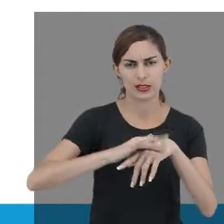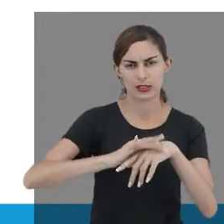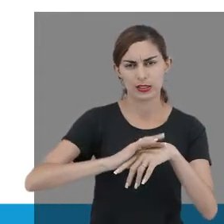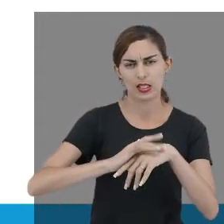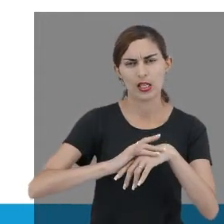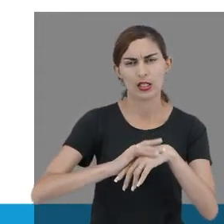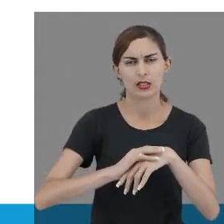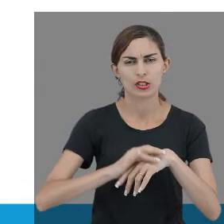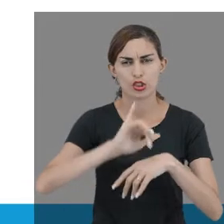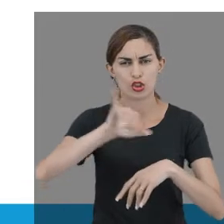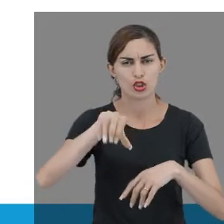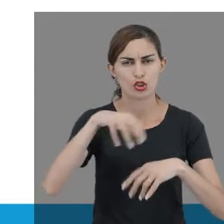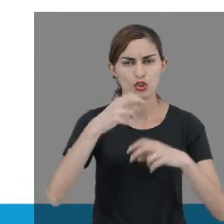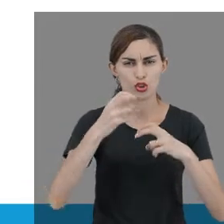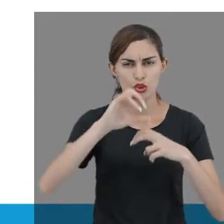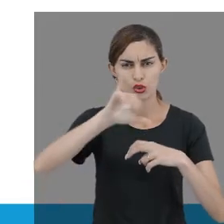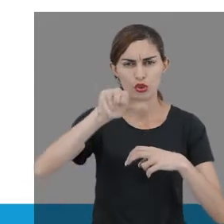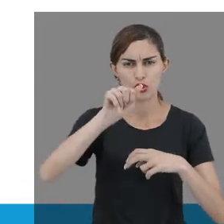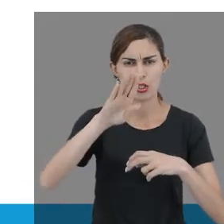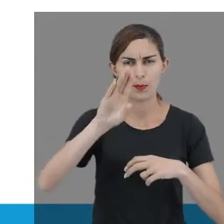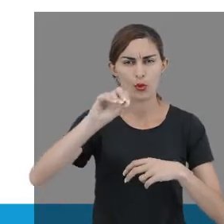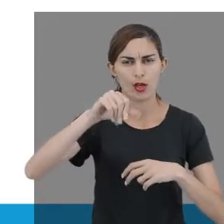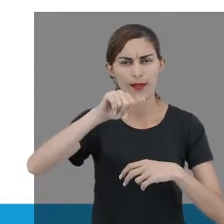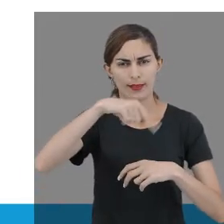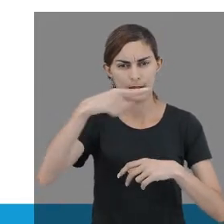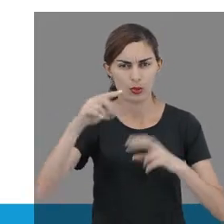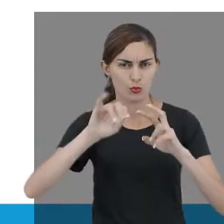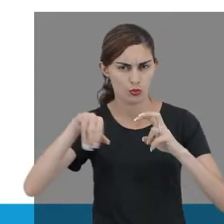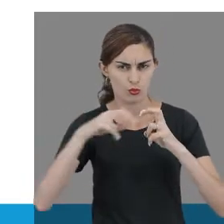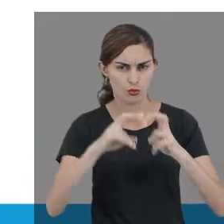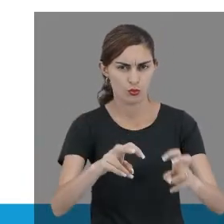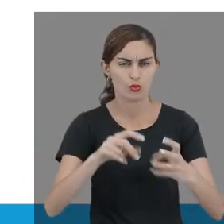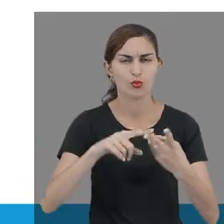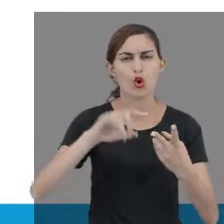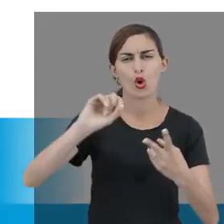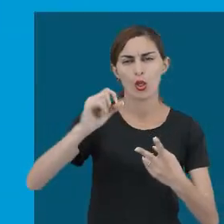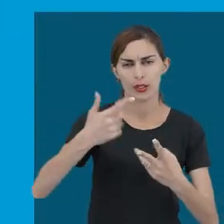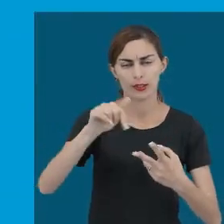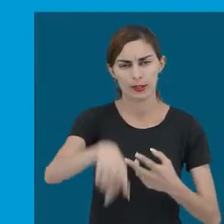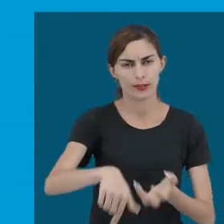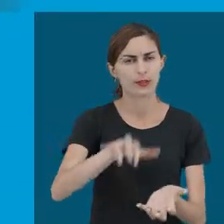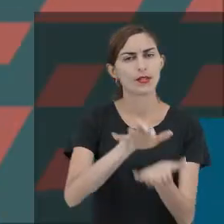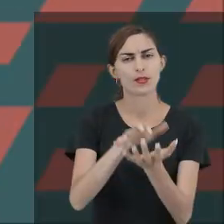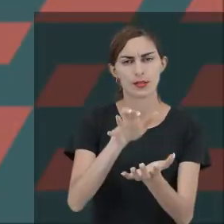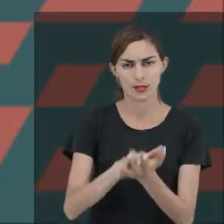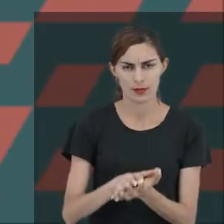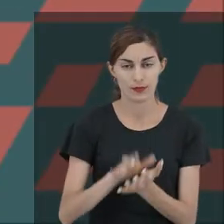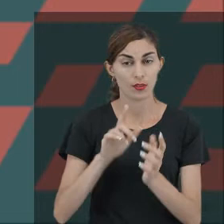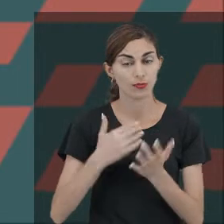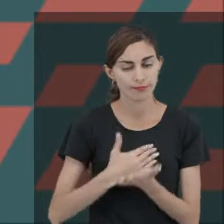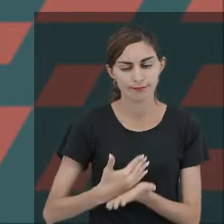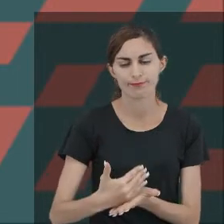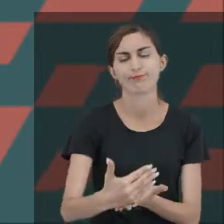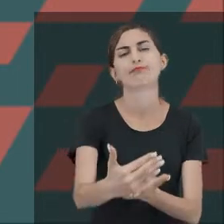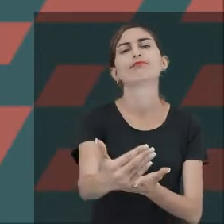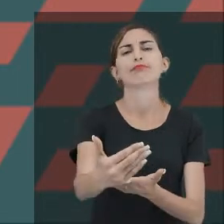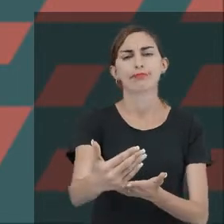de Jaboatão-Guararapes, 2 homens de Olinda e uma criança de Recife, e daí começa